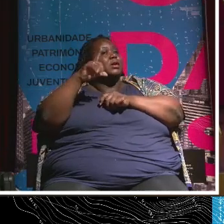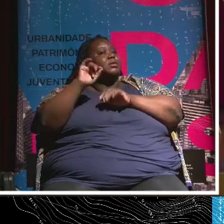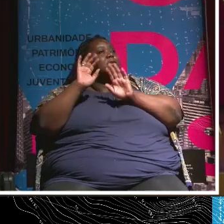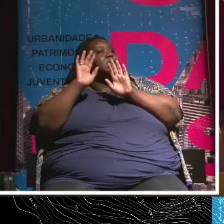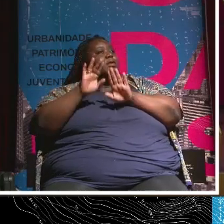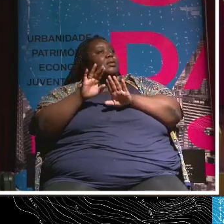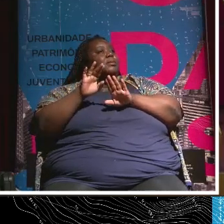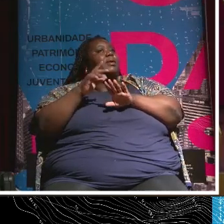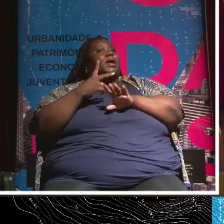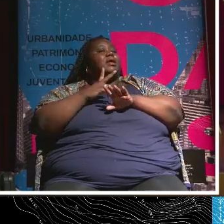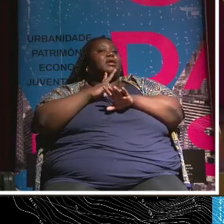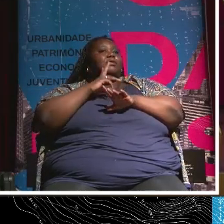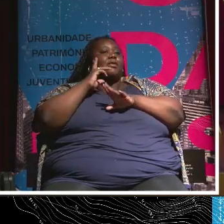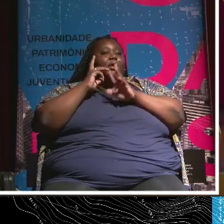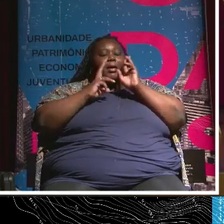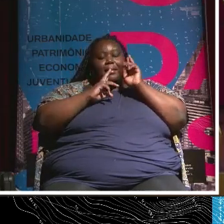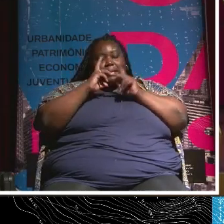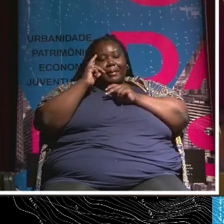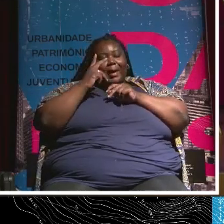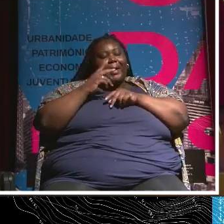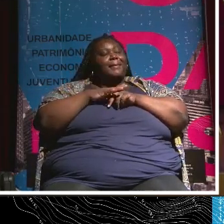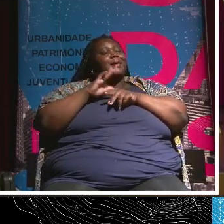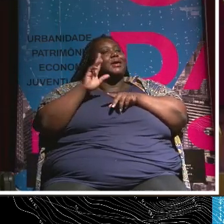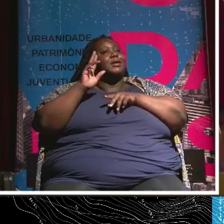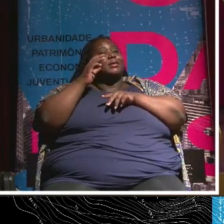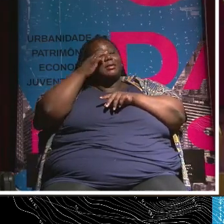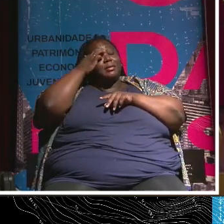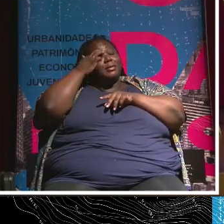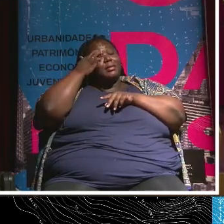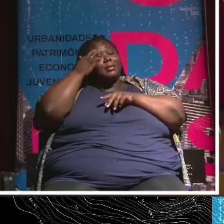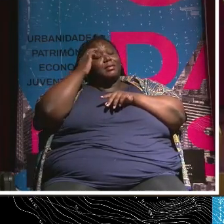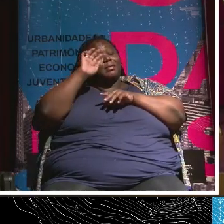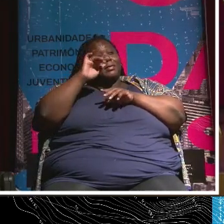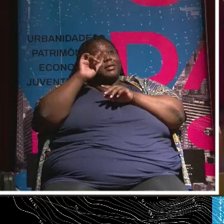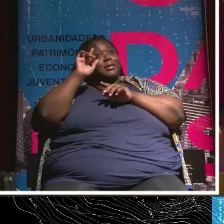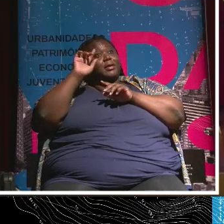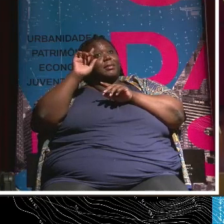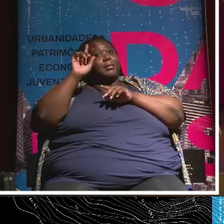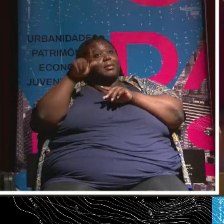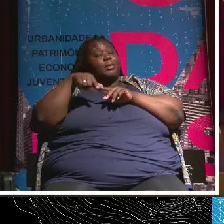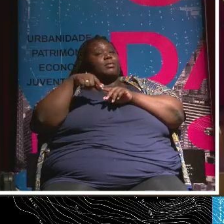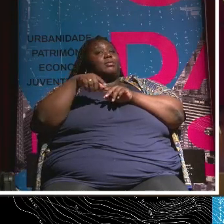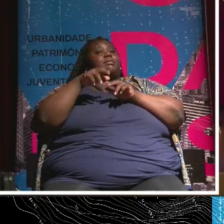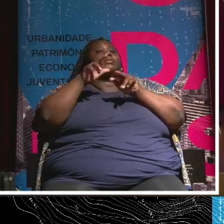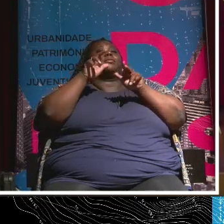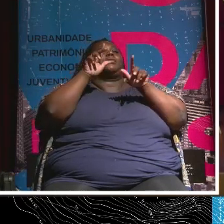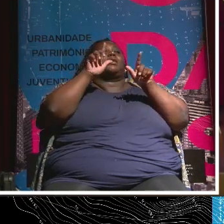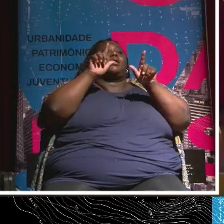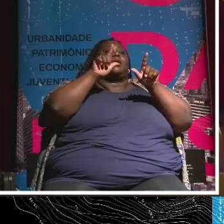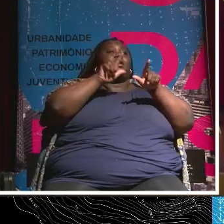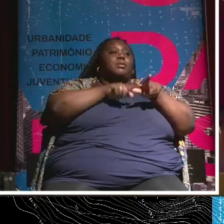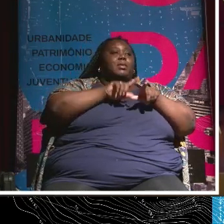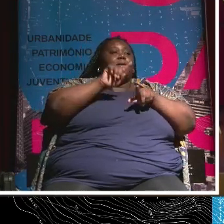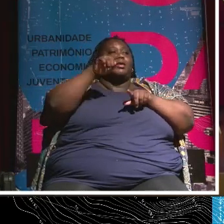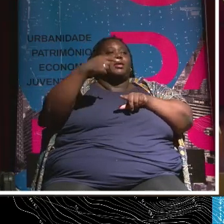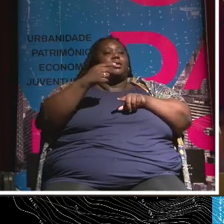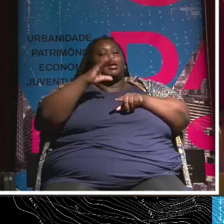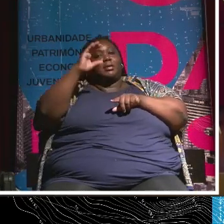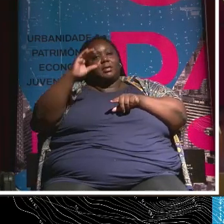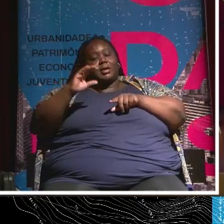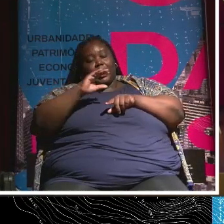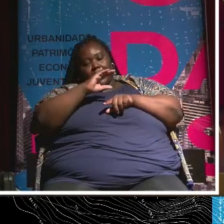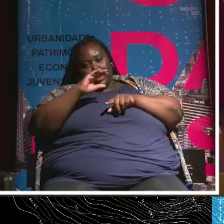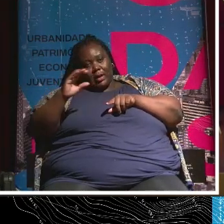que foi barbeiro a vida toda, que foi de Umbanda, depois virou católico, de Papa Hóstia,